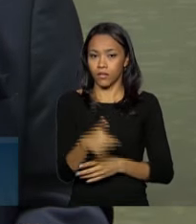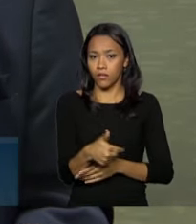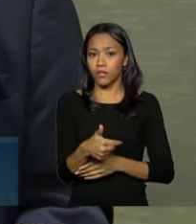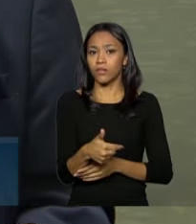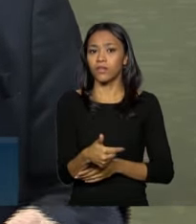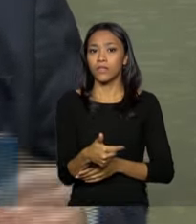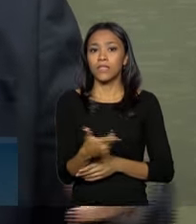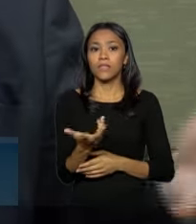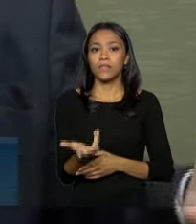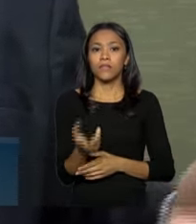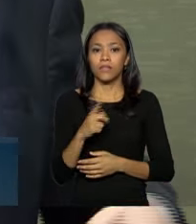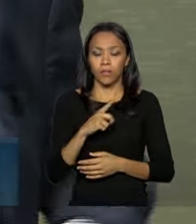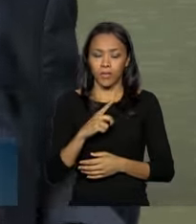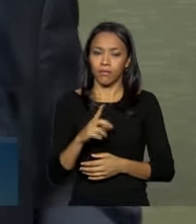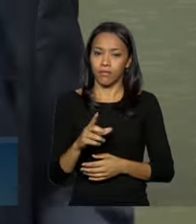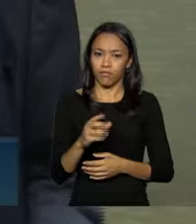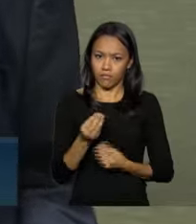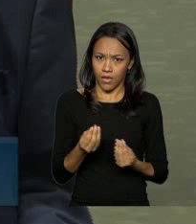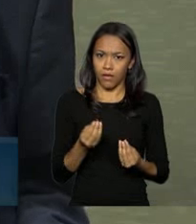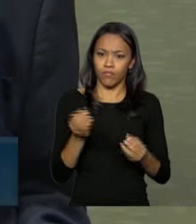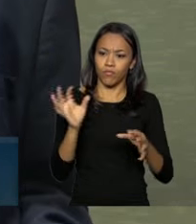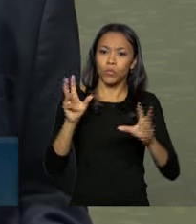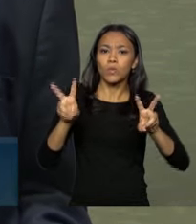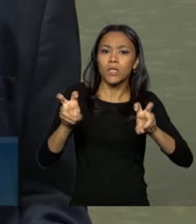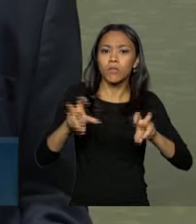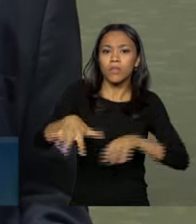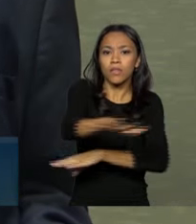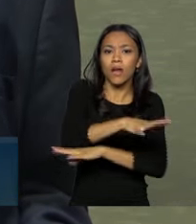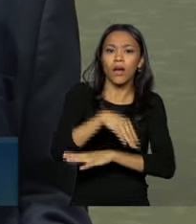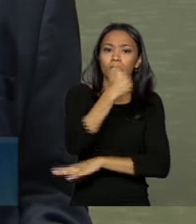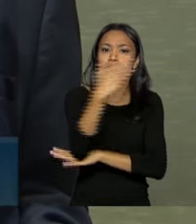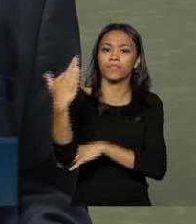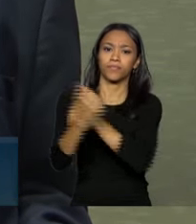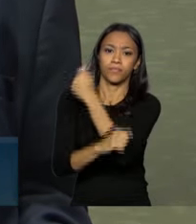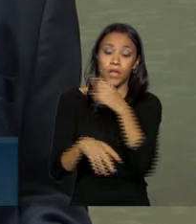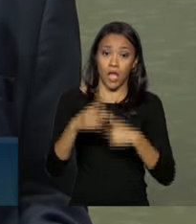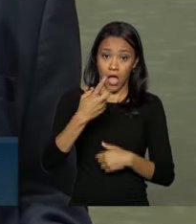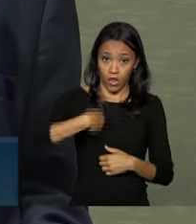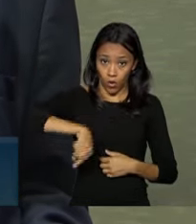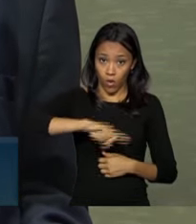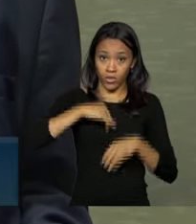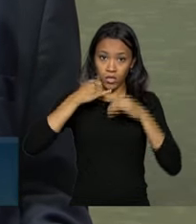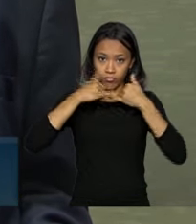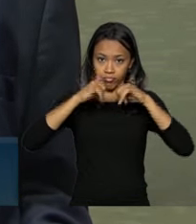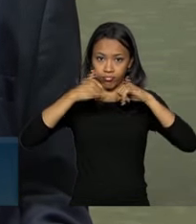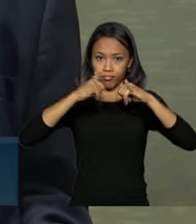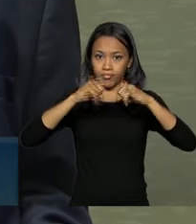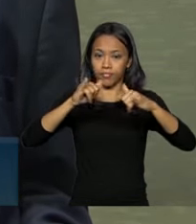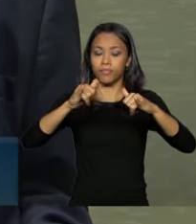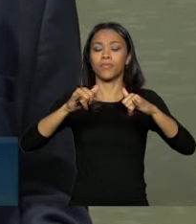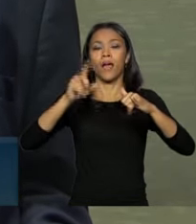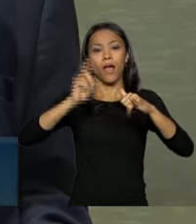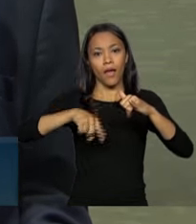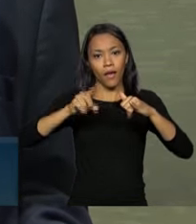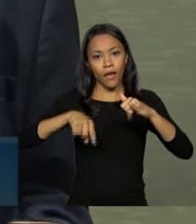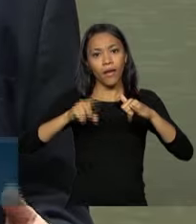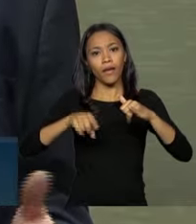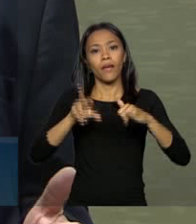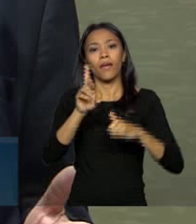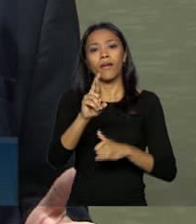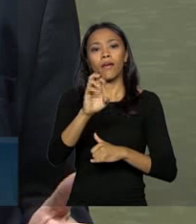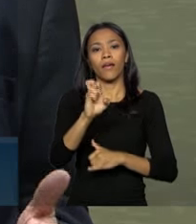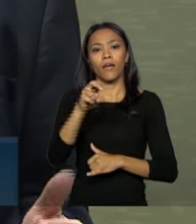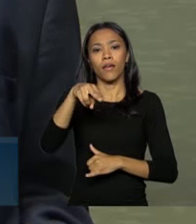com credenciais muito positivas na área ambiental. Né? A nossa energia é, em grande parte, uma energia